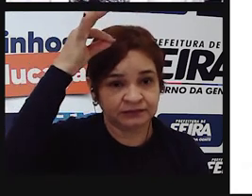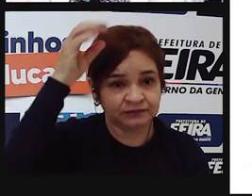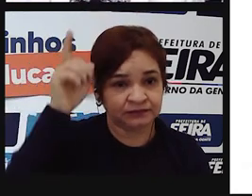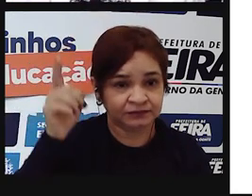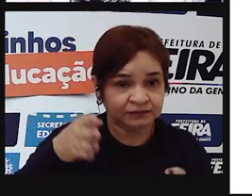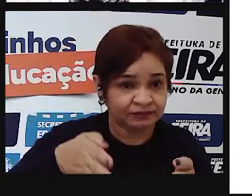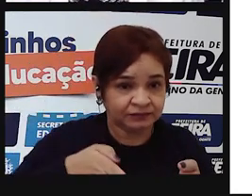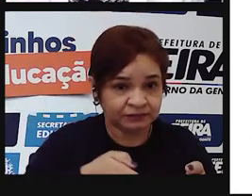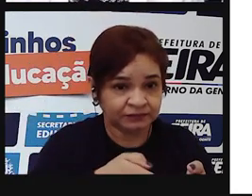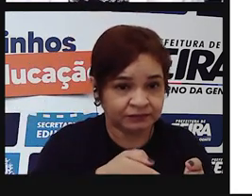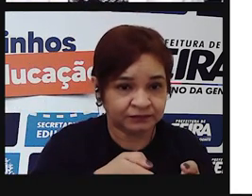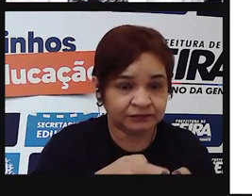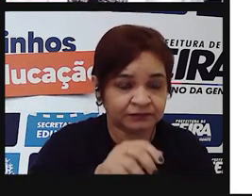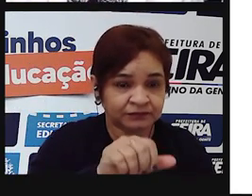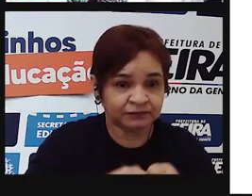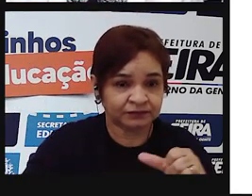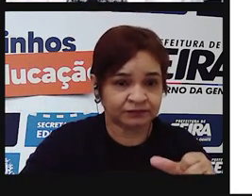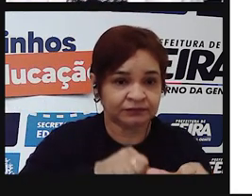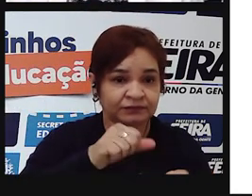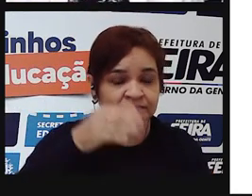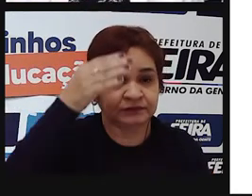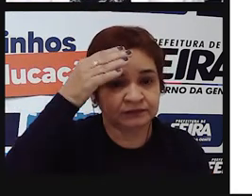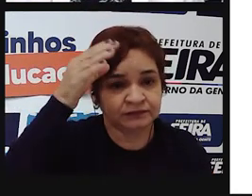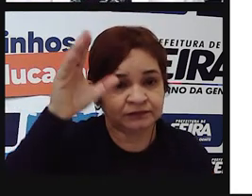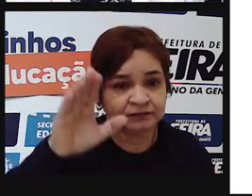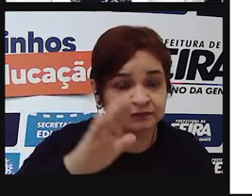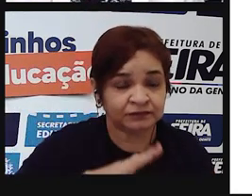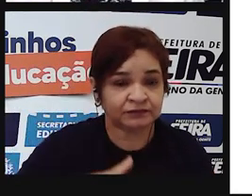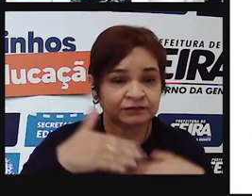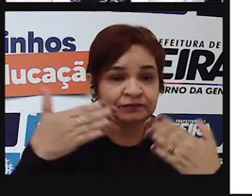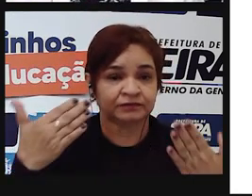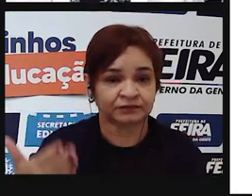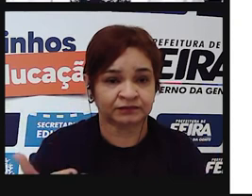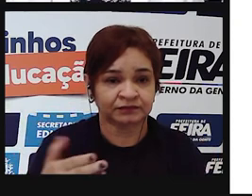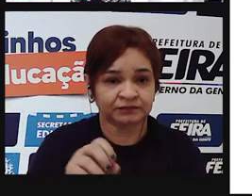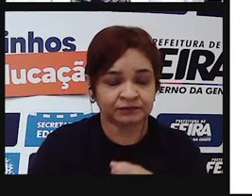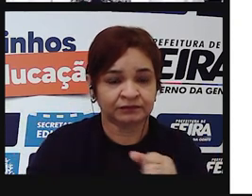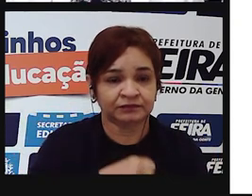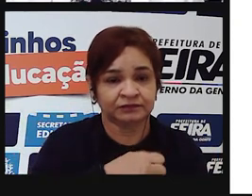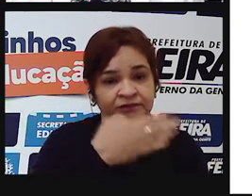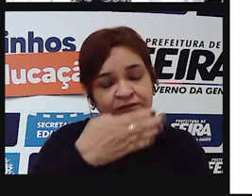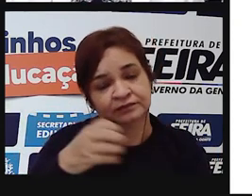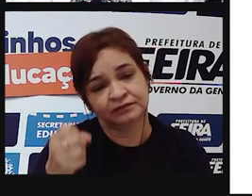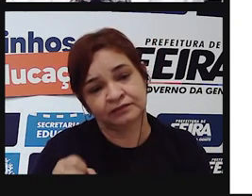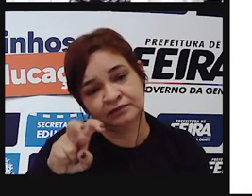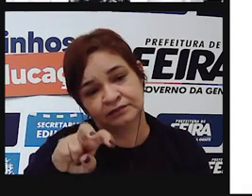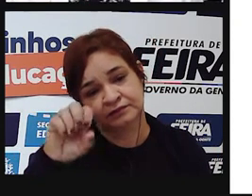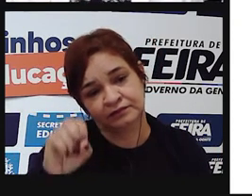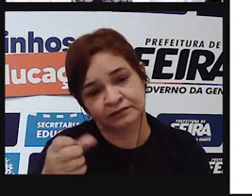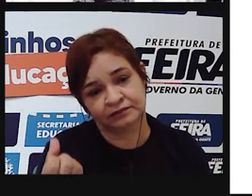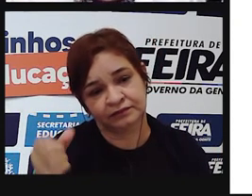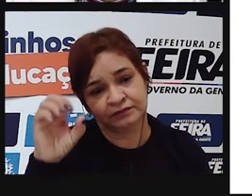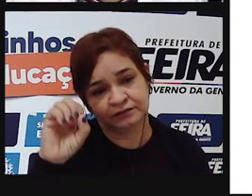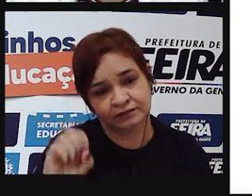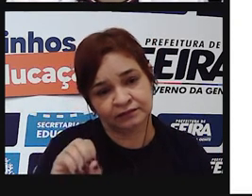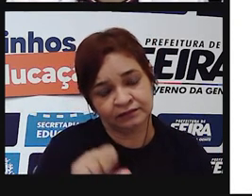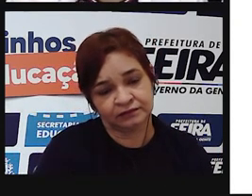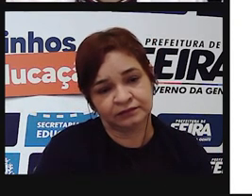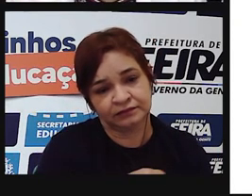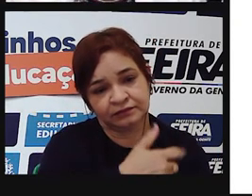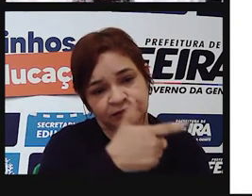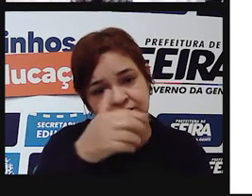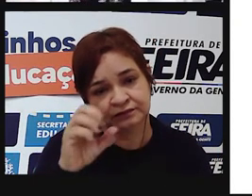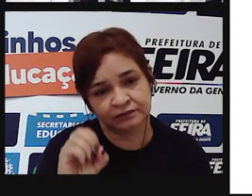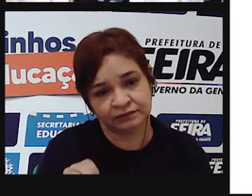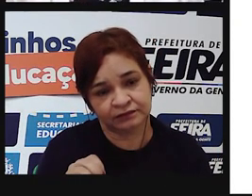de desenvolvimento cultural e econômico foi ainda maior durante os anos 40, 50 e 60 do século